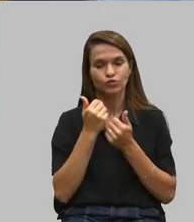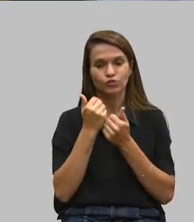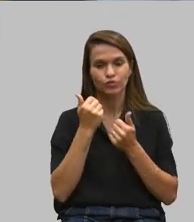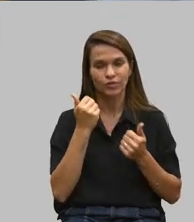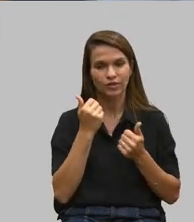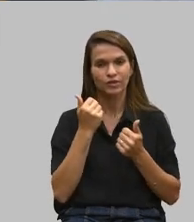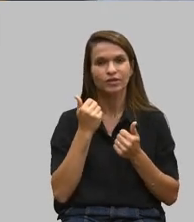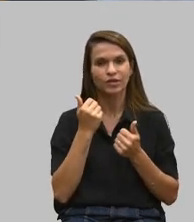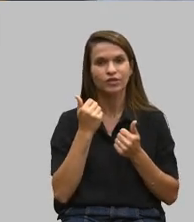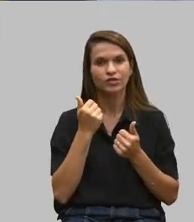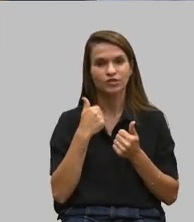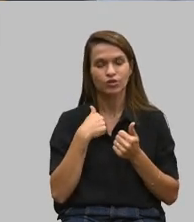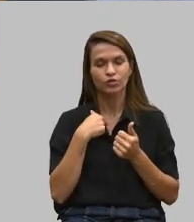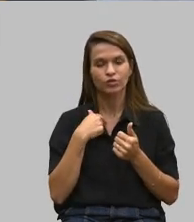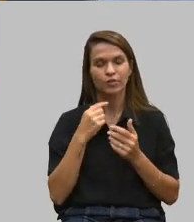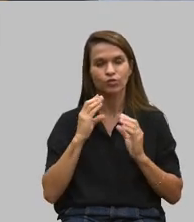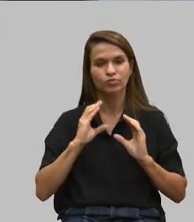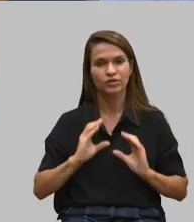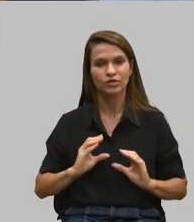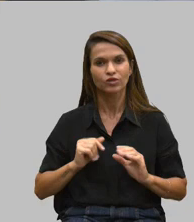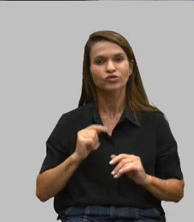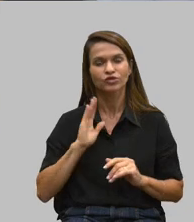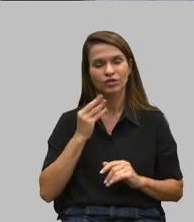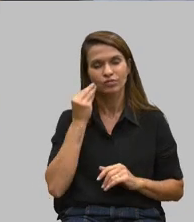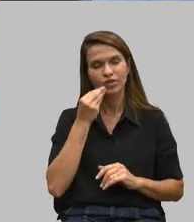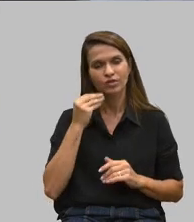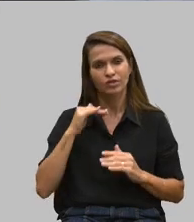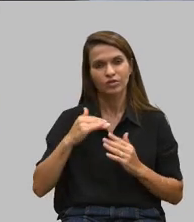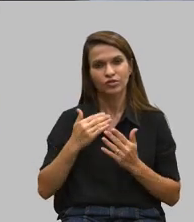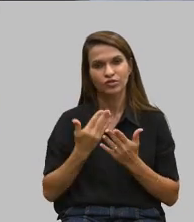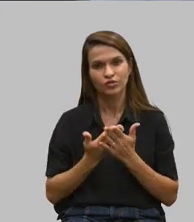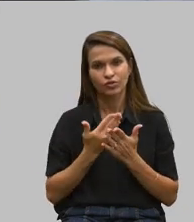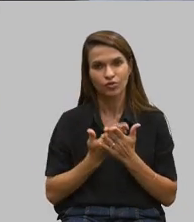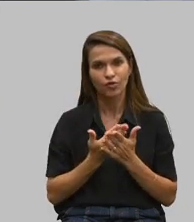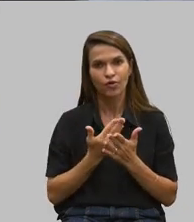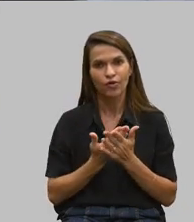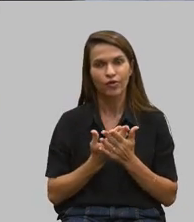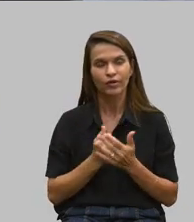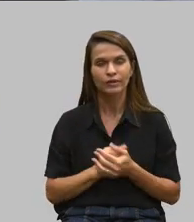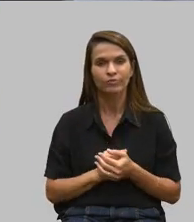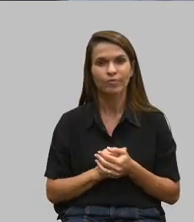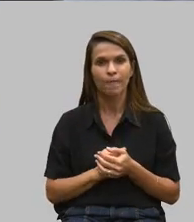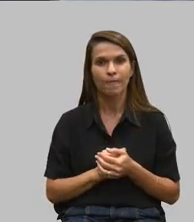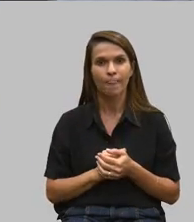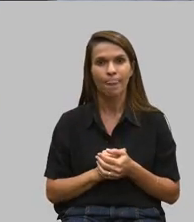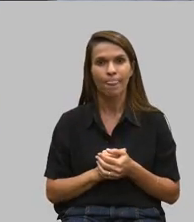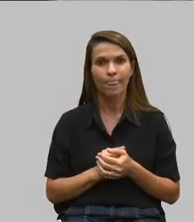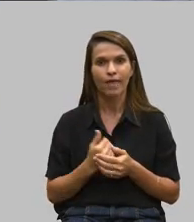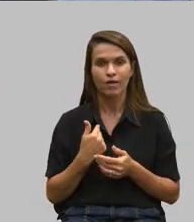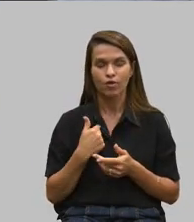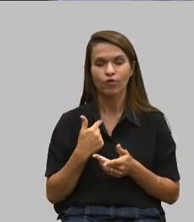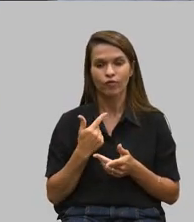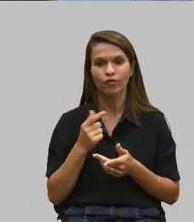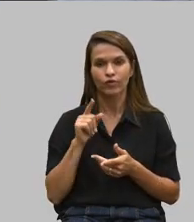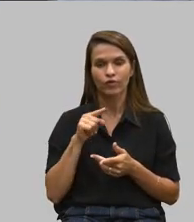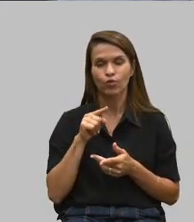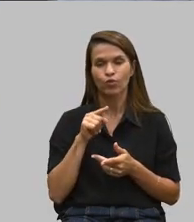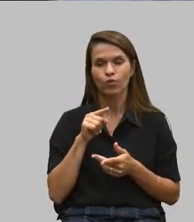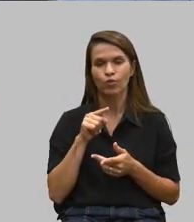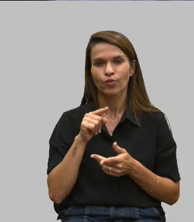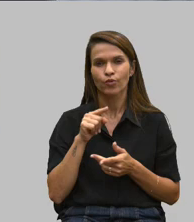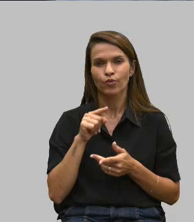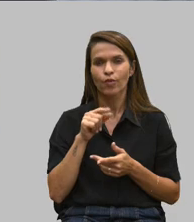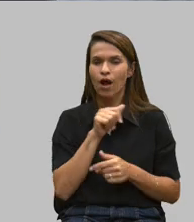cidadão já passei isso na minha vida escolar quando estava lá na cadeira Igor bem relembrou n Então eu fui um desses viu Igor que